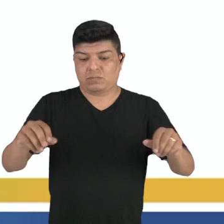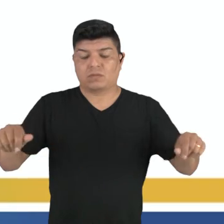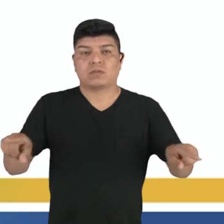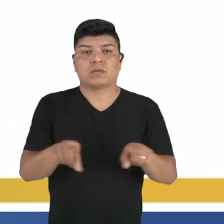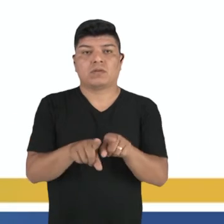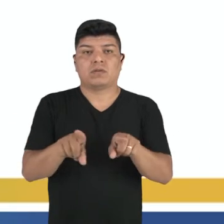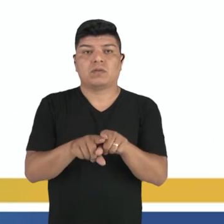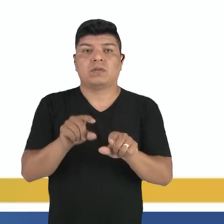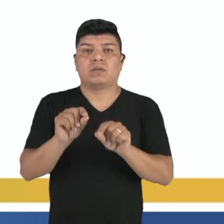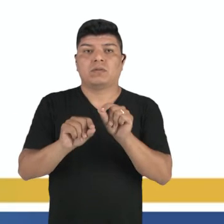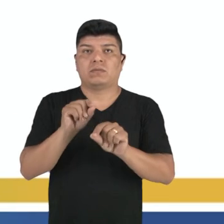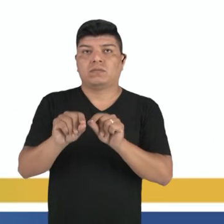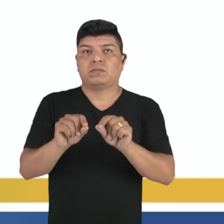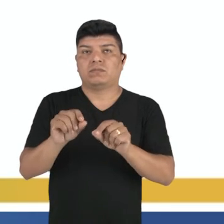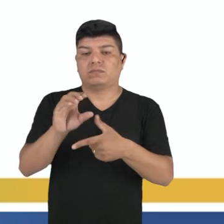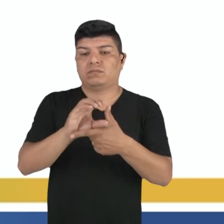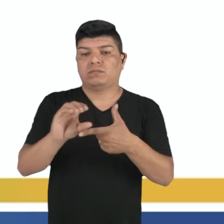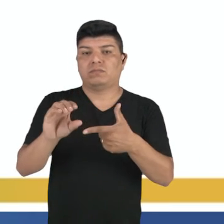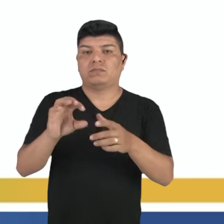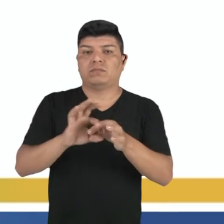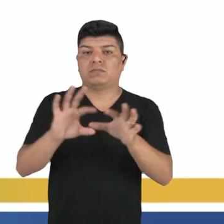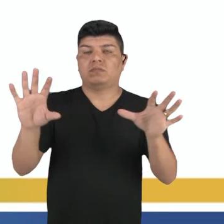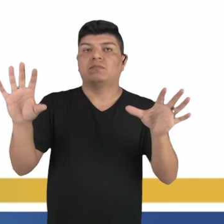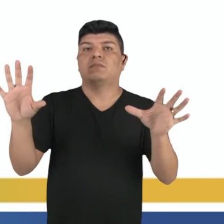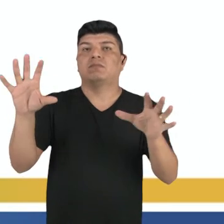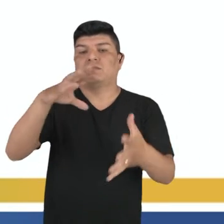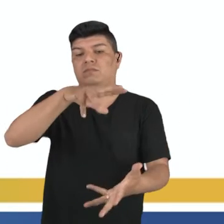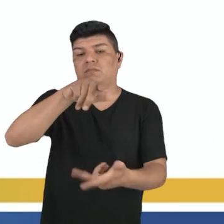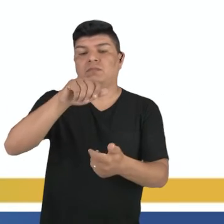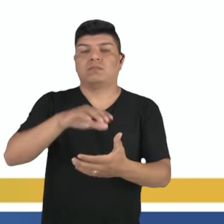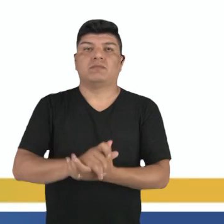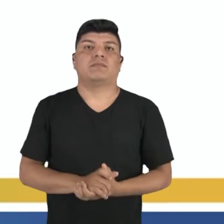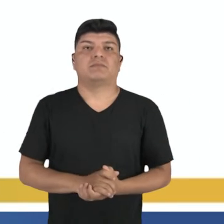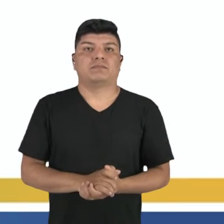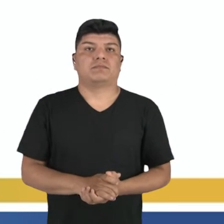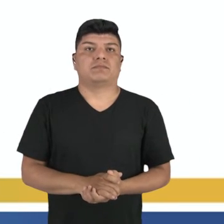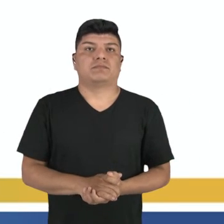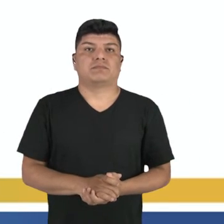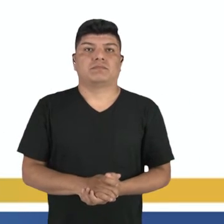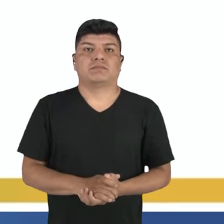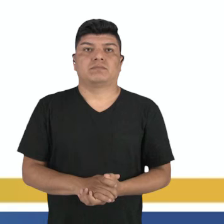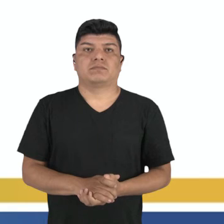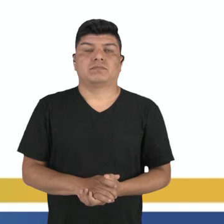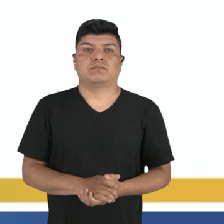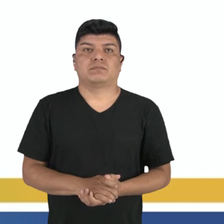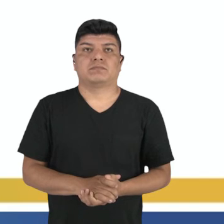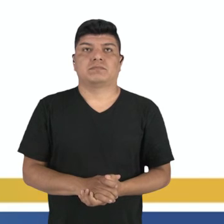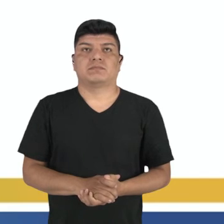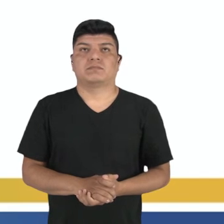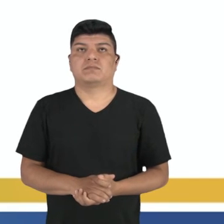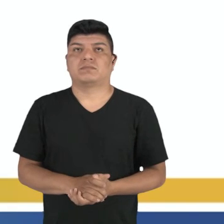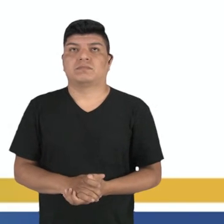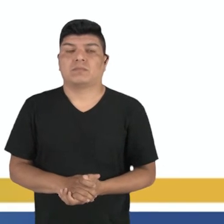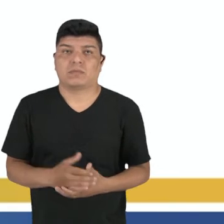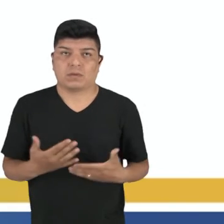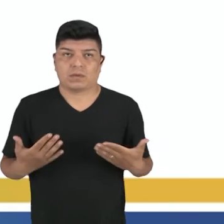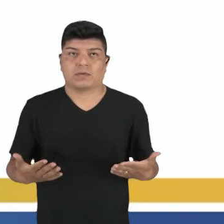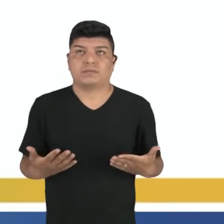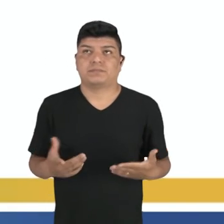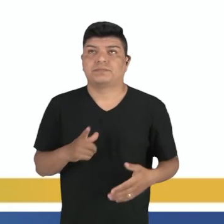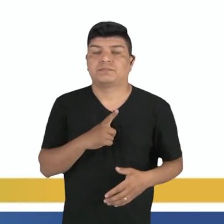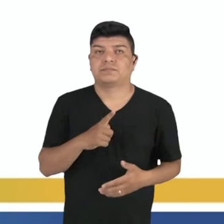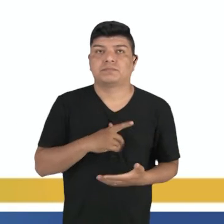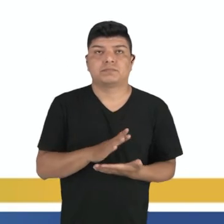e para a produção de oxigênio liberação na terra né na liberação do nosso ambiente bom